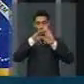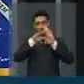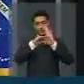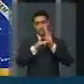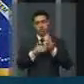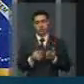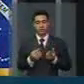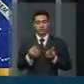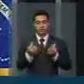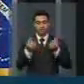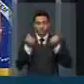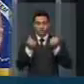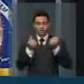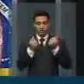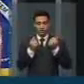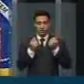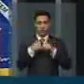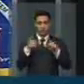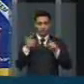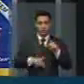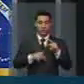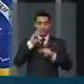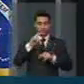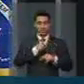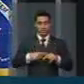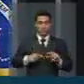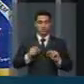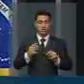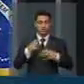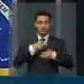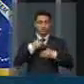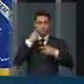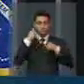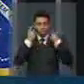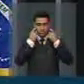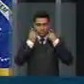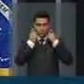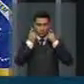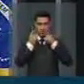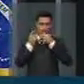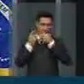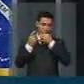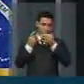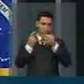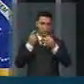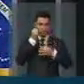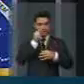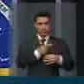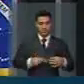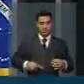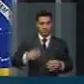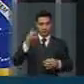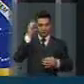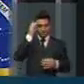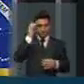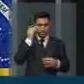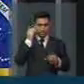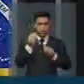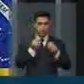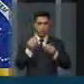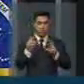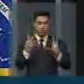inflação. Mas mais do que isso, senhor presidente, o que me preocupa é o posicionamento da senhora presidente da República em relação ao